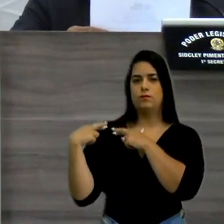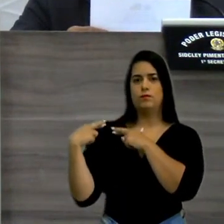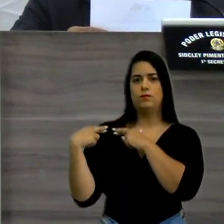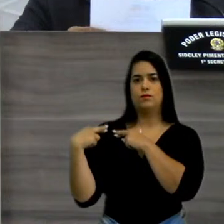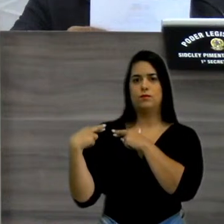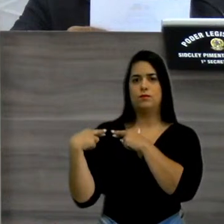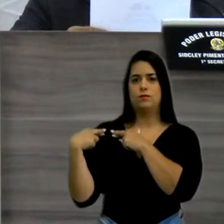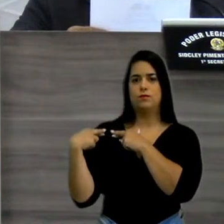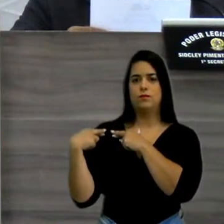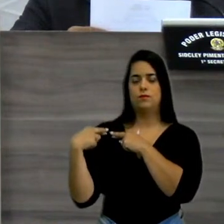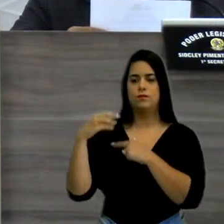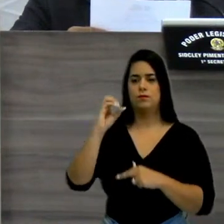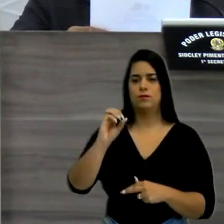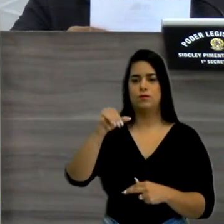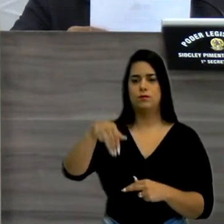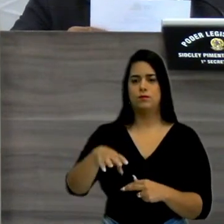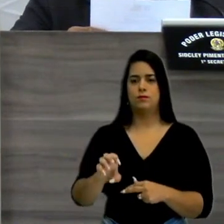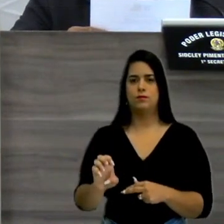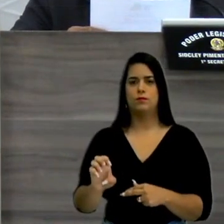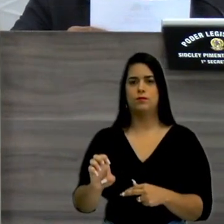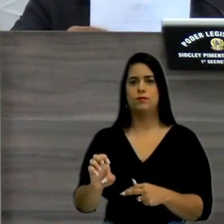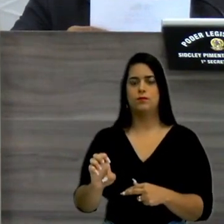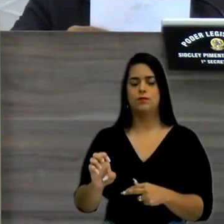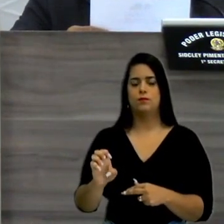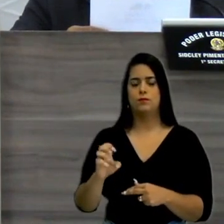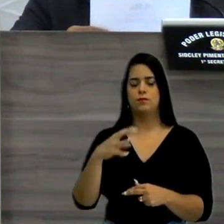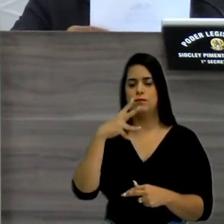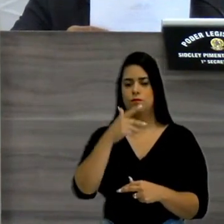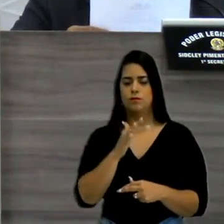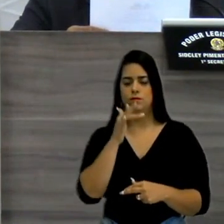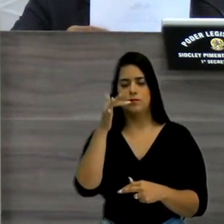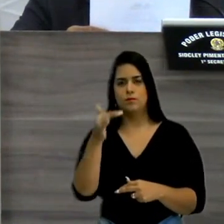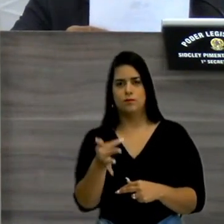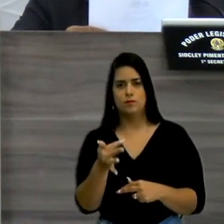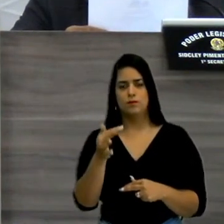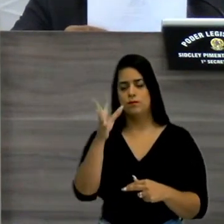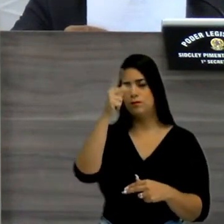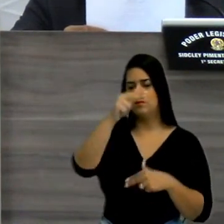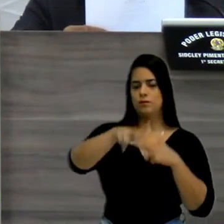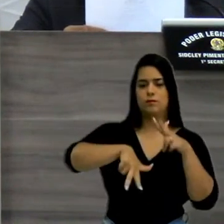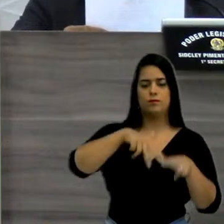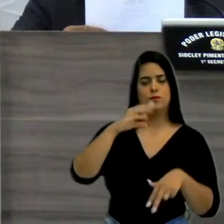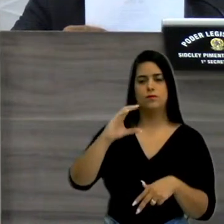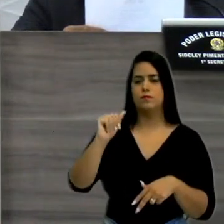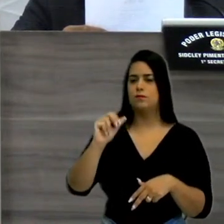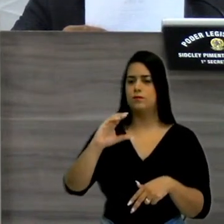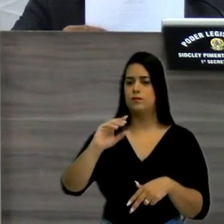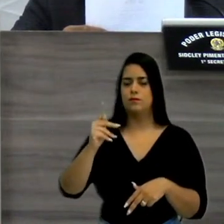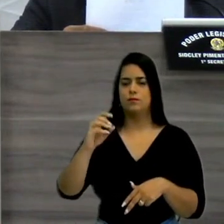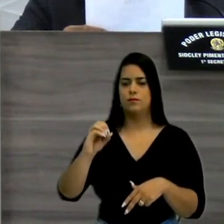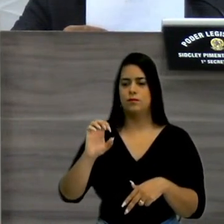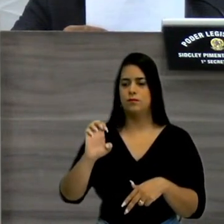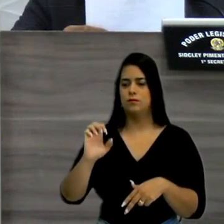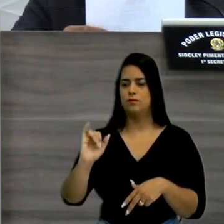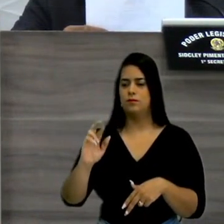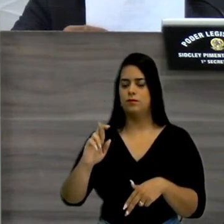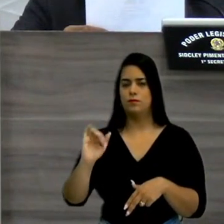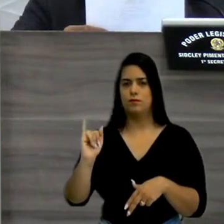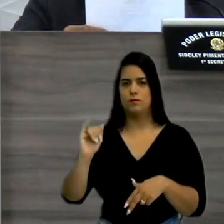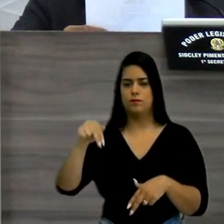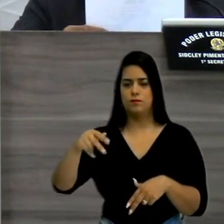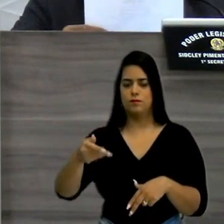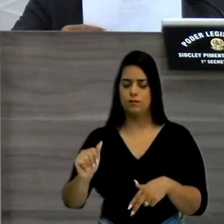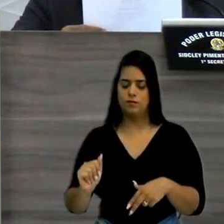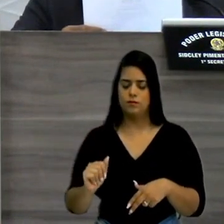desta OME, a saber, Belo Jardim, São Bento de Una, Cachoeirinha, São Caetano e Itacaimbó. Na oportunidade, apresento meus protestos de